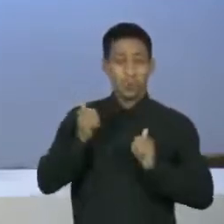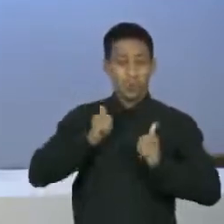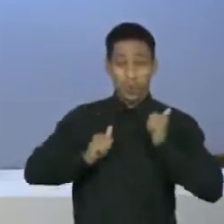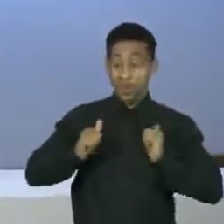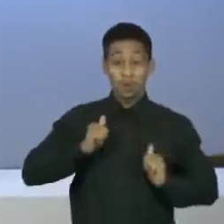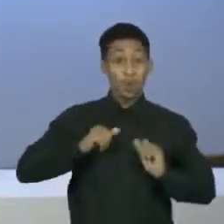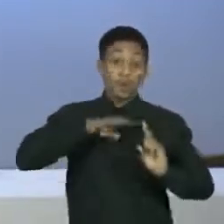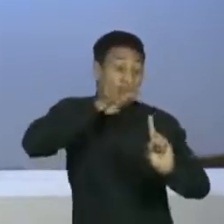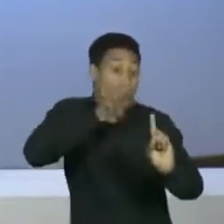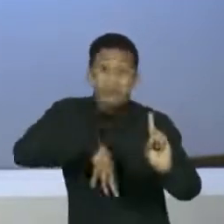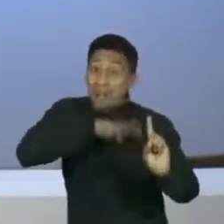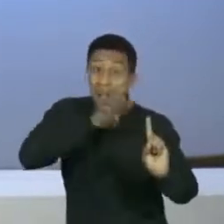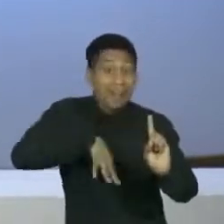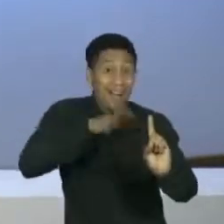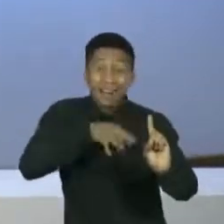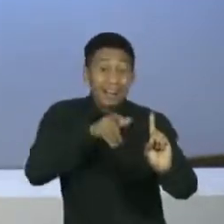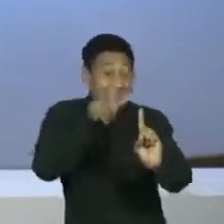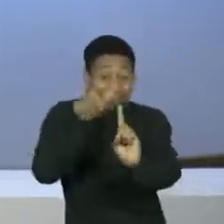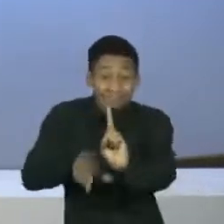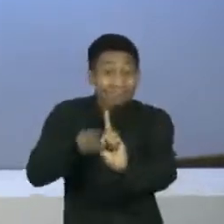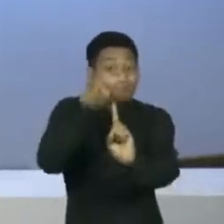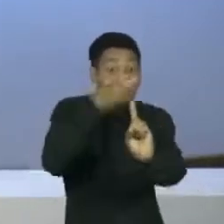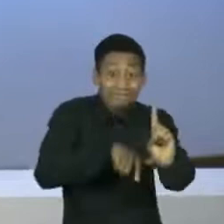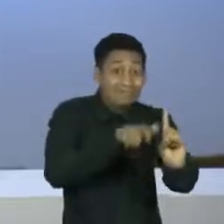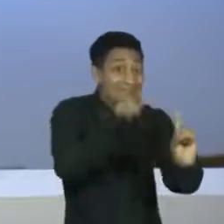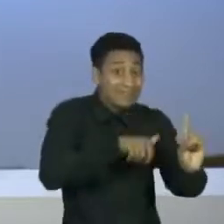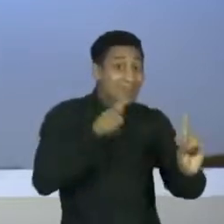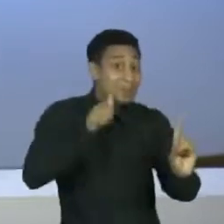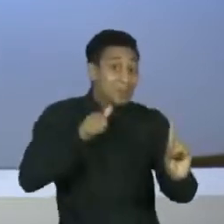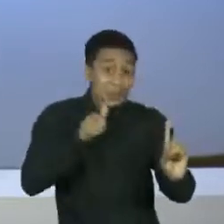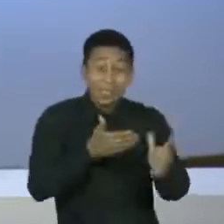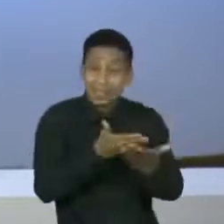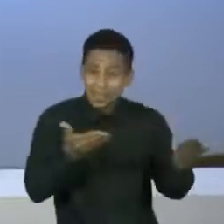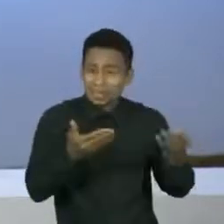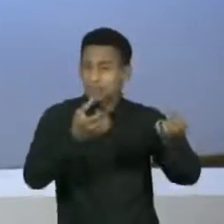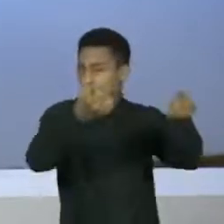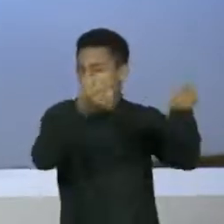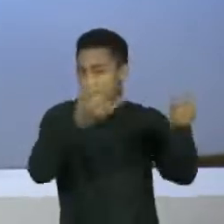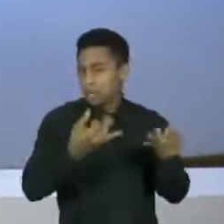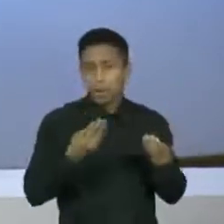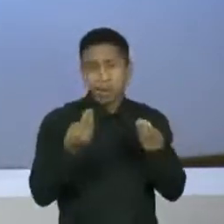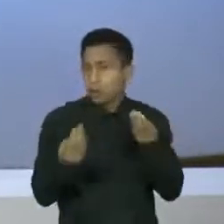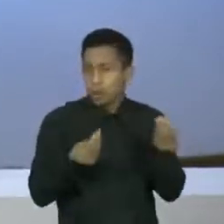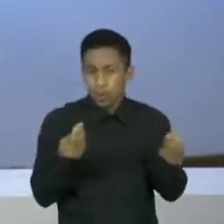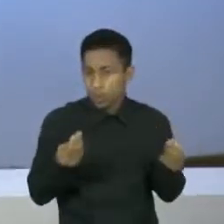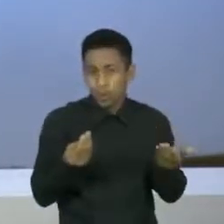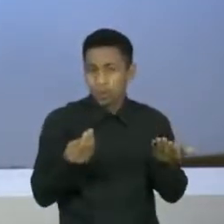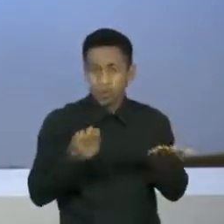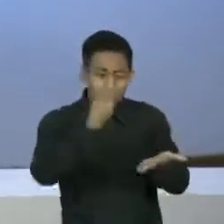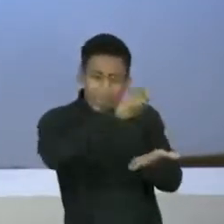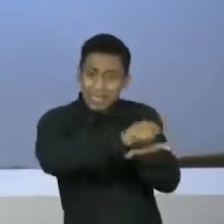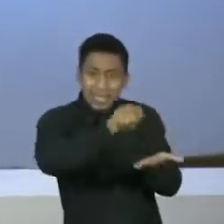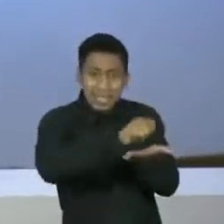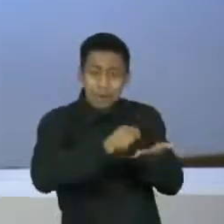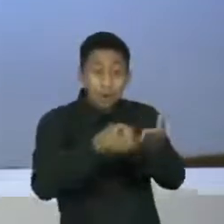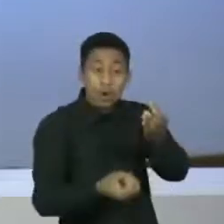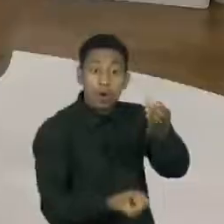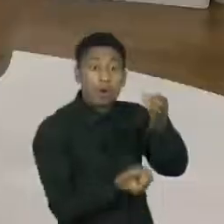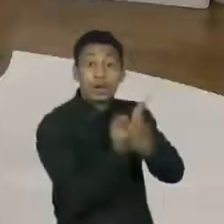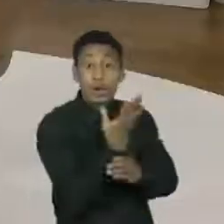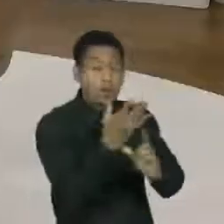fãs justamente das personagens eu queria que você Contasse pra gente quando você chegou na voz dessas três